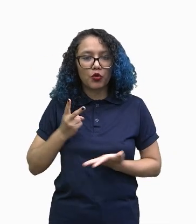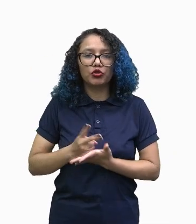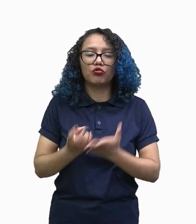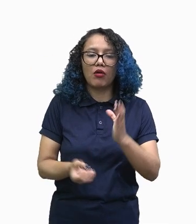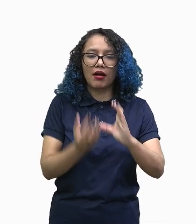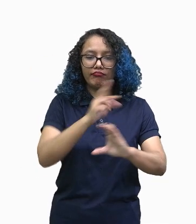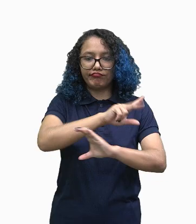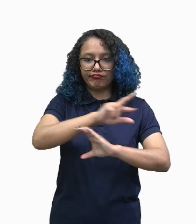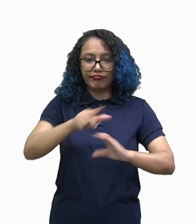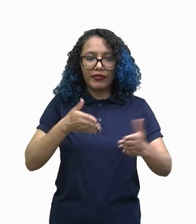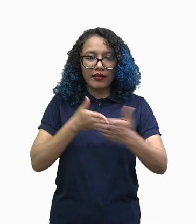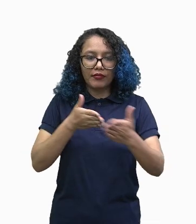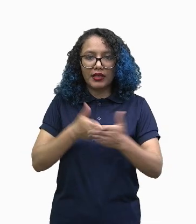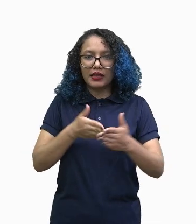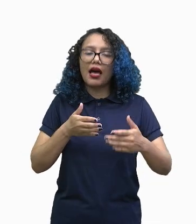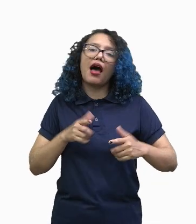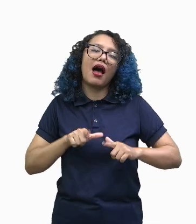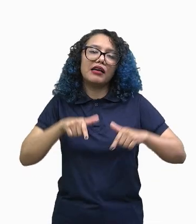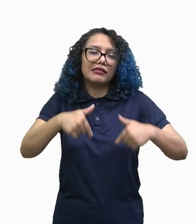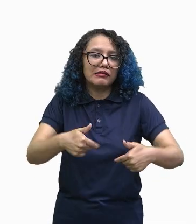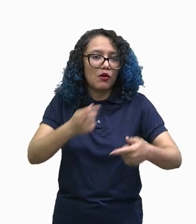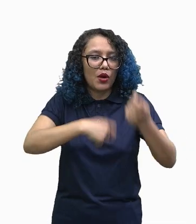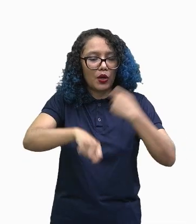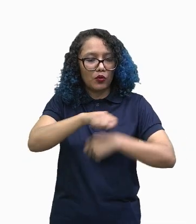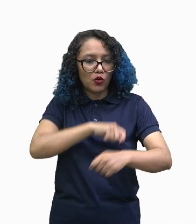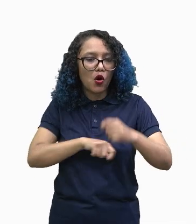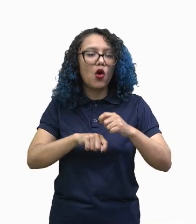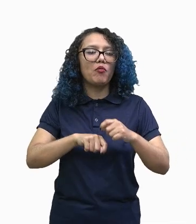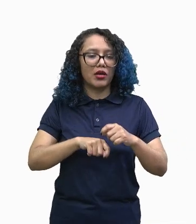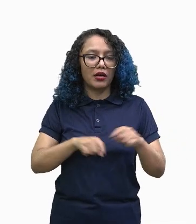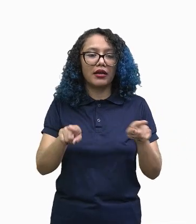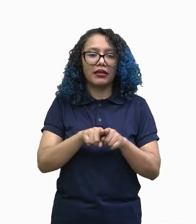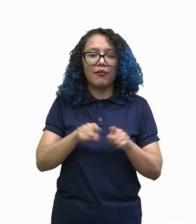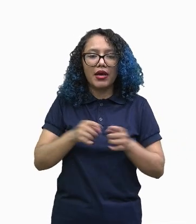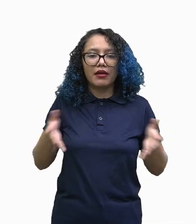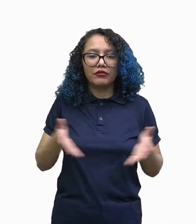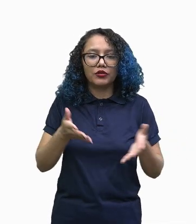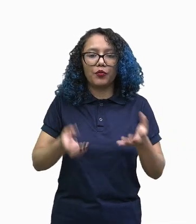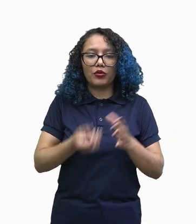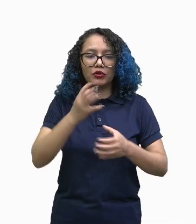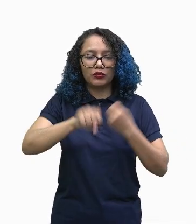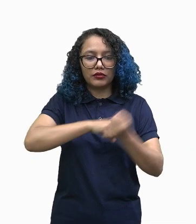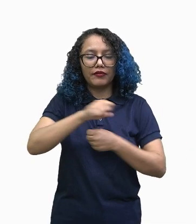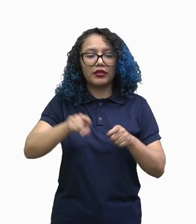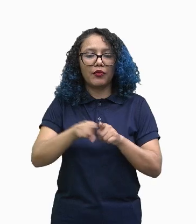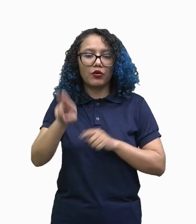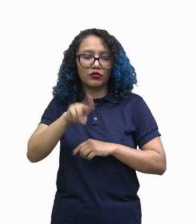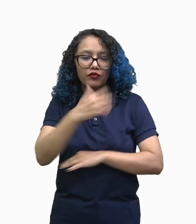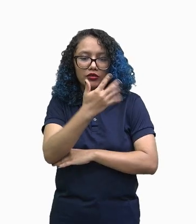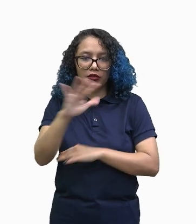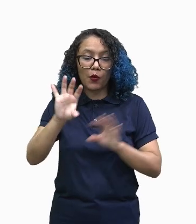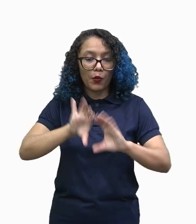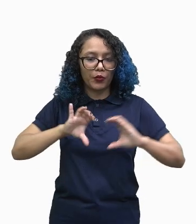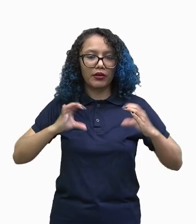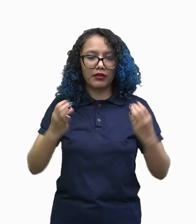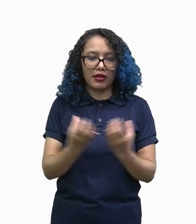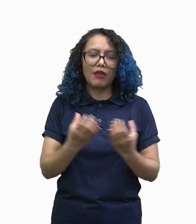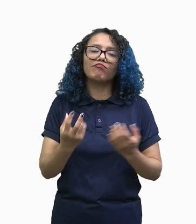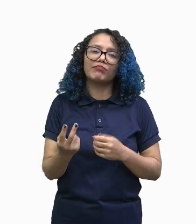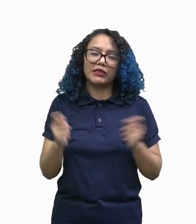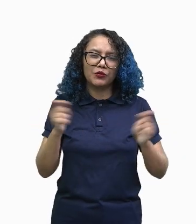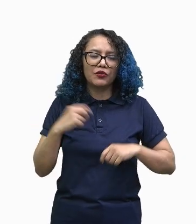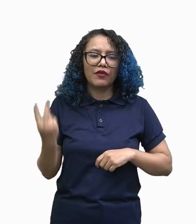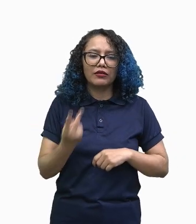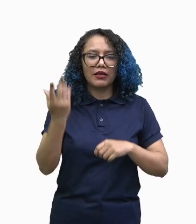e limitar atividades econômicas e também um incentivo à produção sustentável e manejo florestal comunitário, que